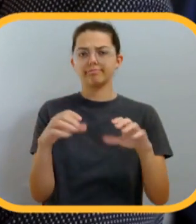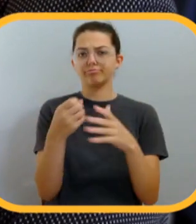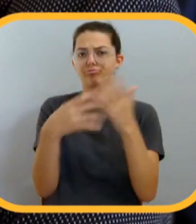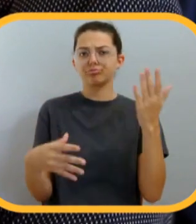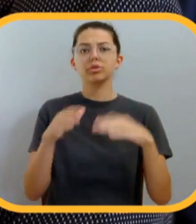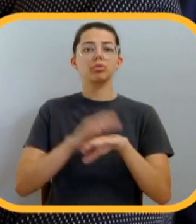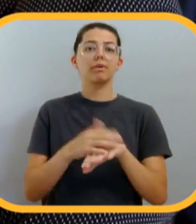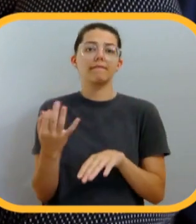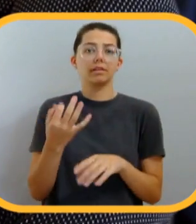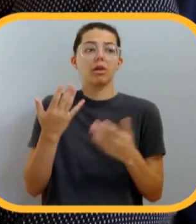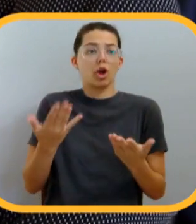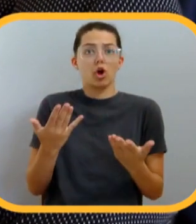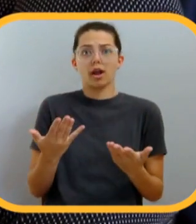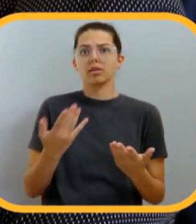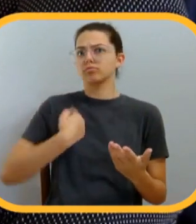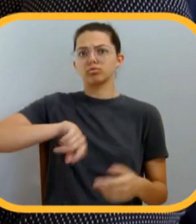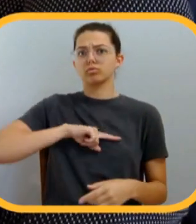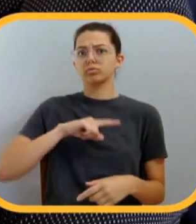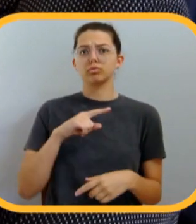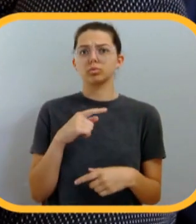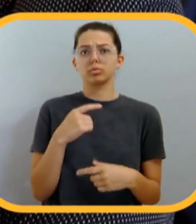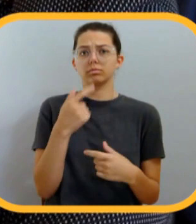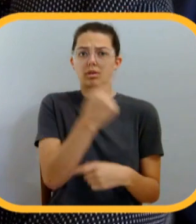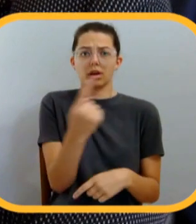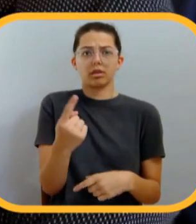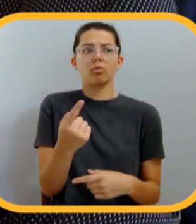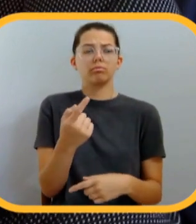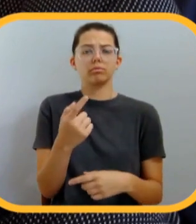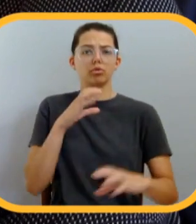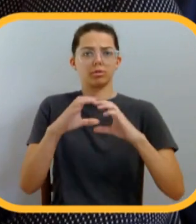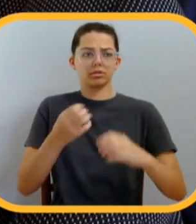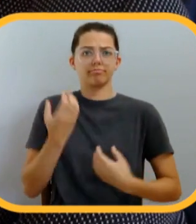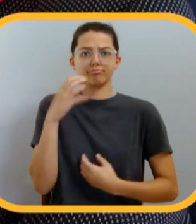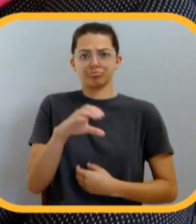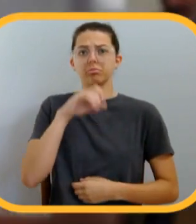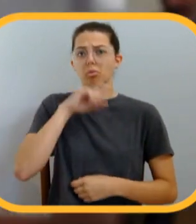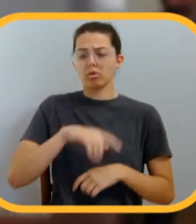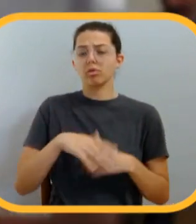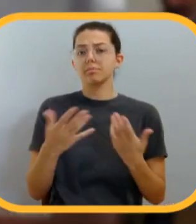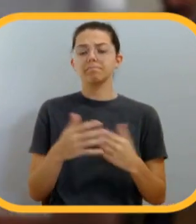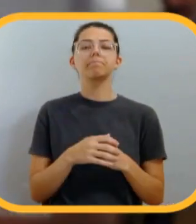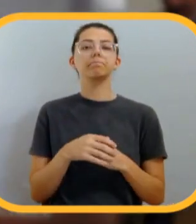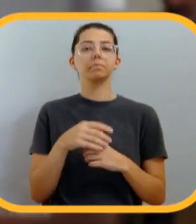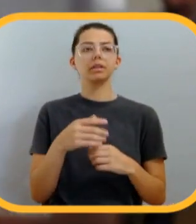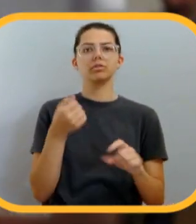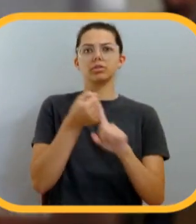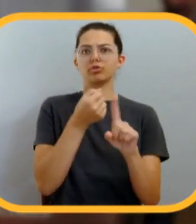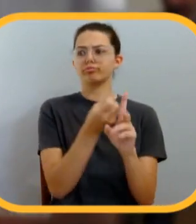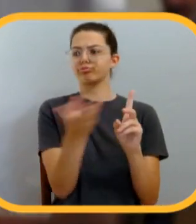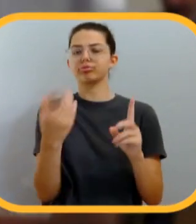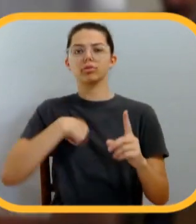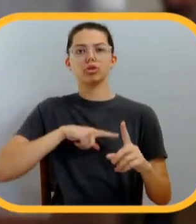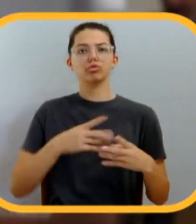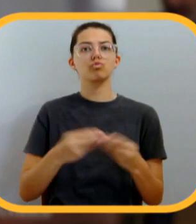conteúdos, porque de facto cada um de nós hoje em dia é um agente de comunicação. Temos que começar a dar respostas a estes